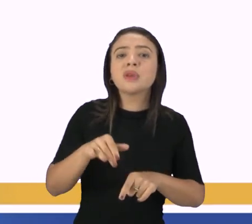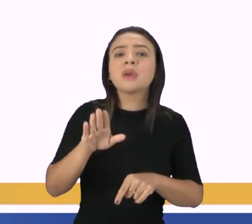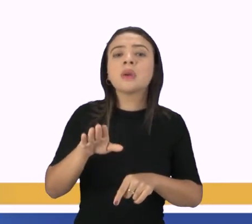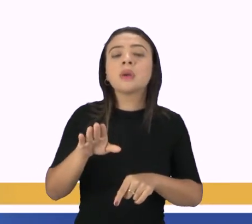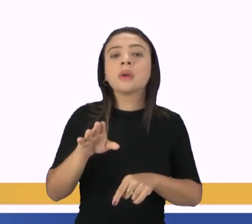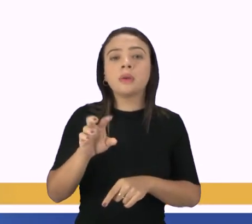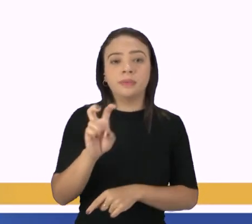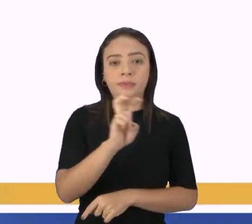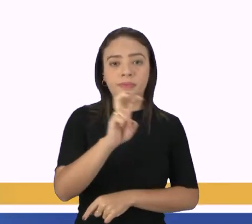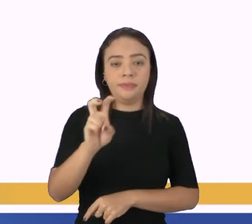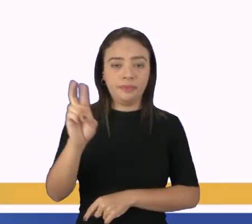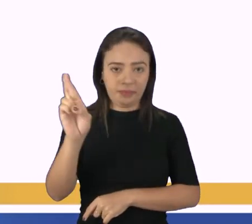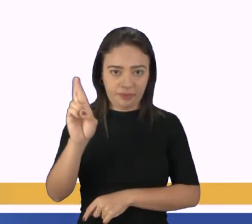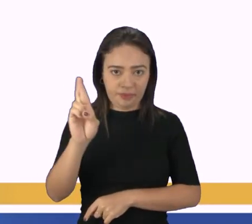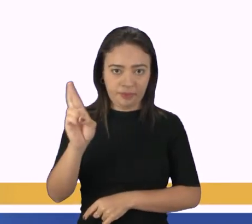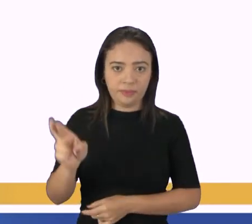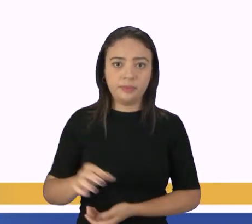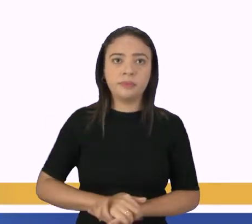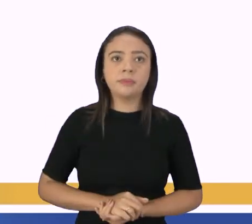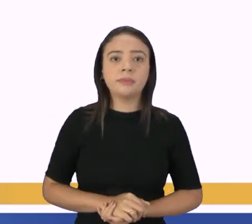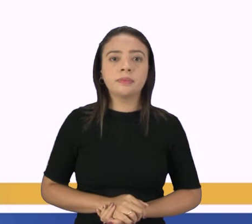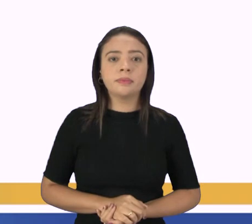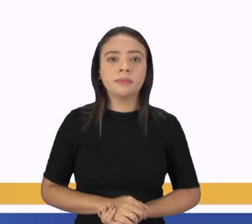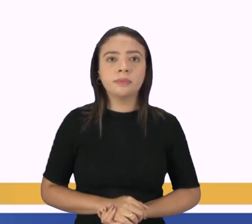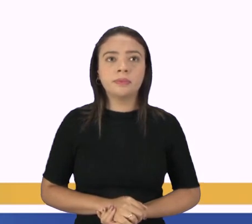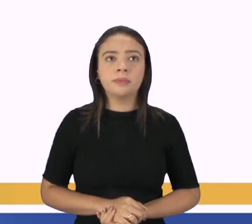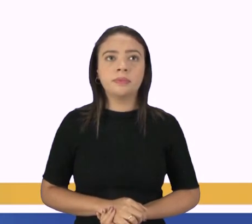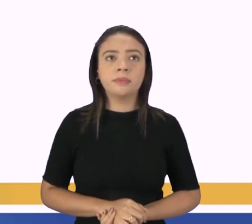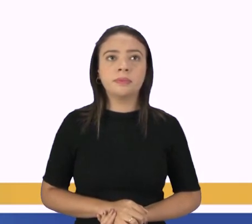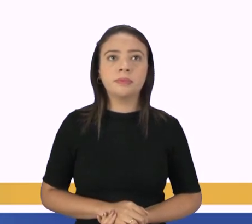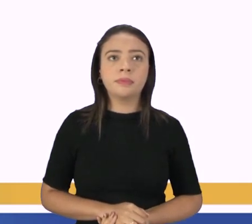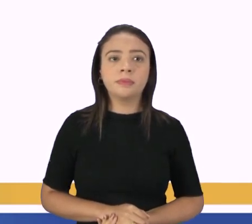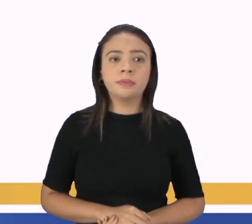55, ok? Vamos para o próximo.